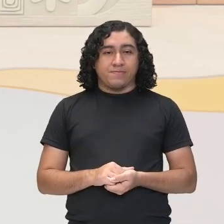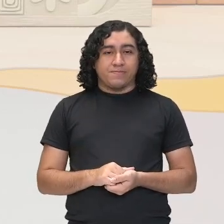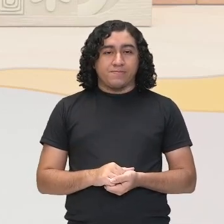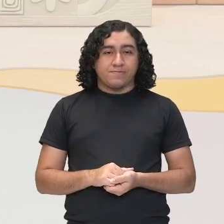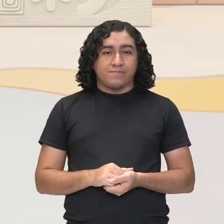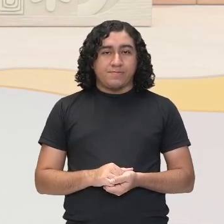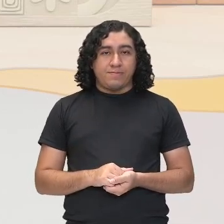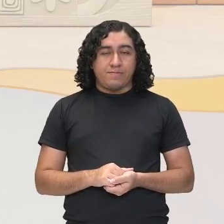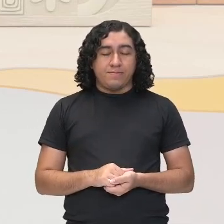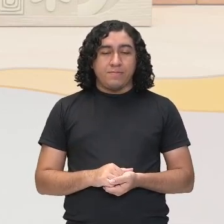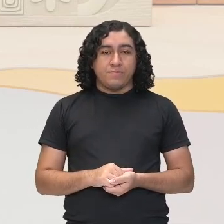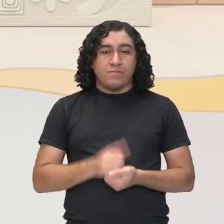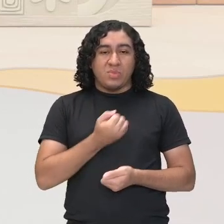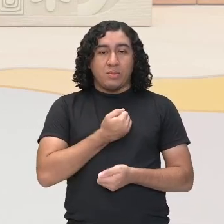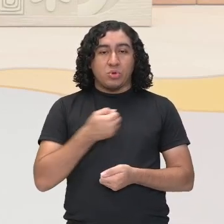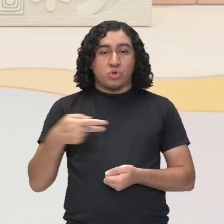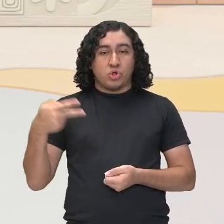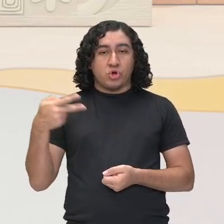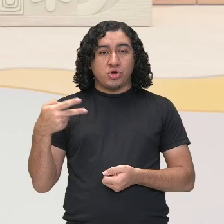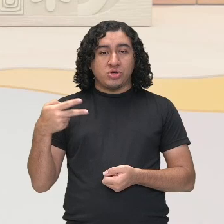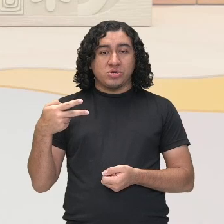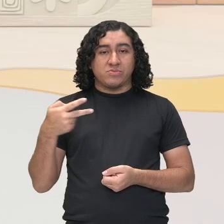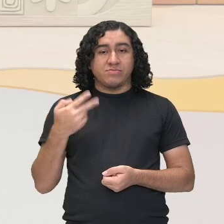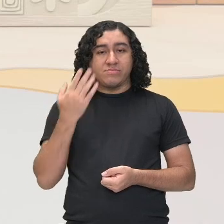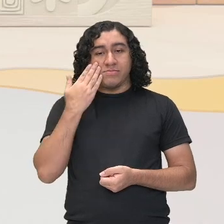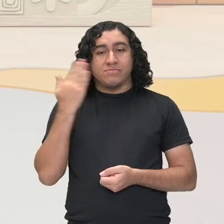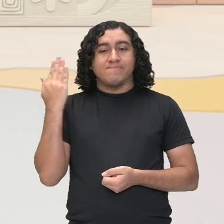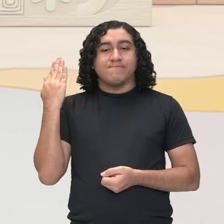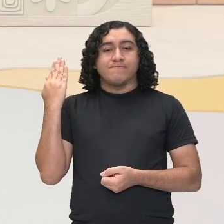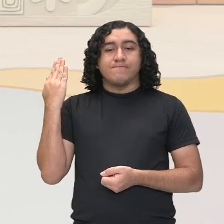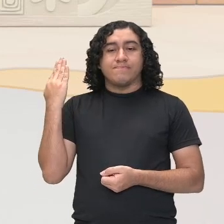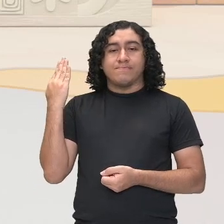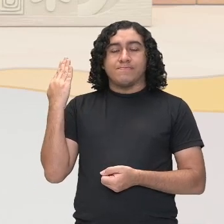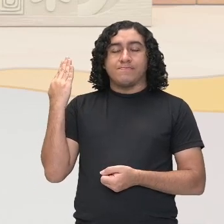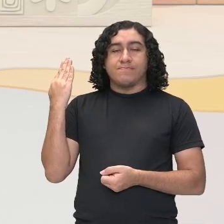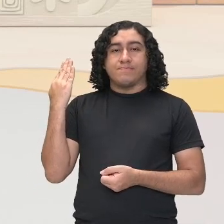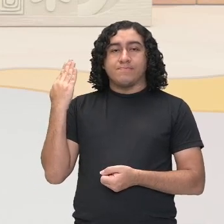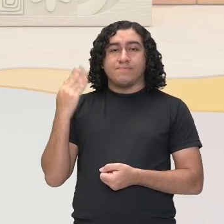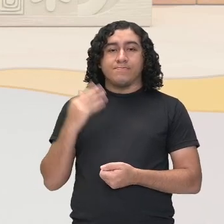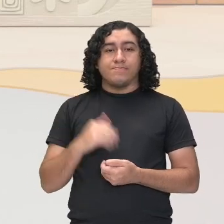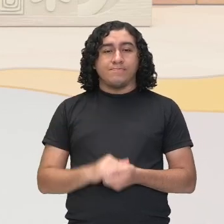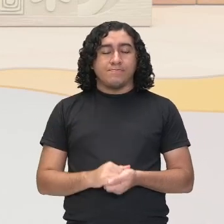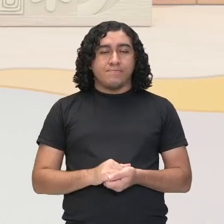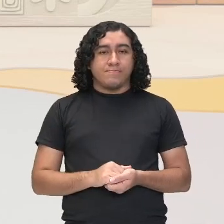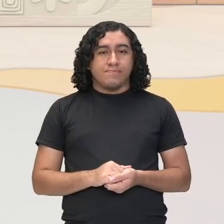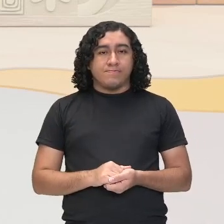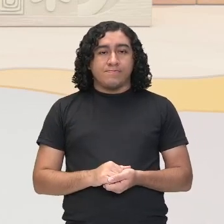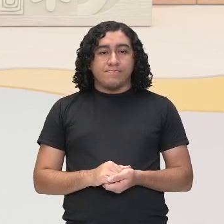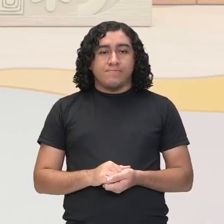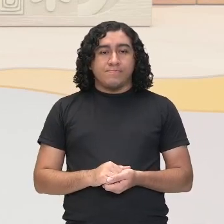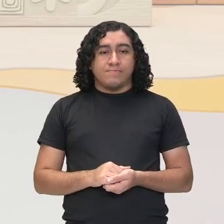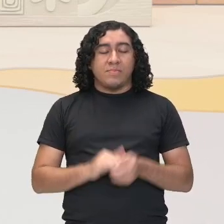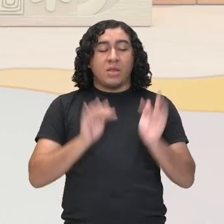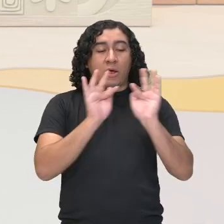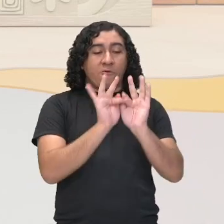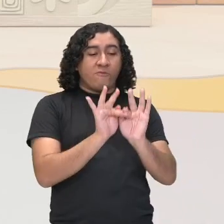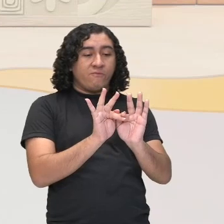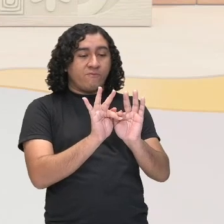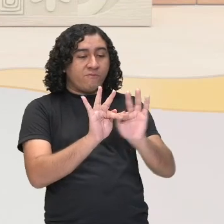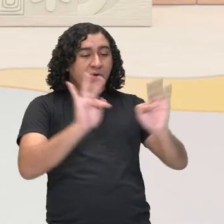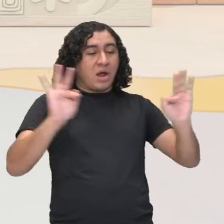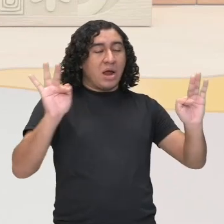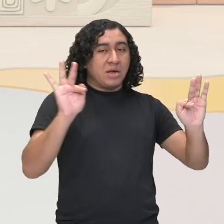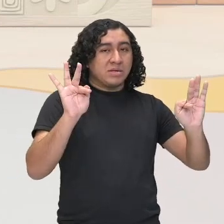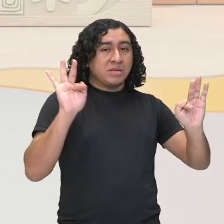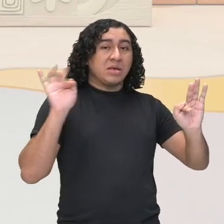segundo ponto que o Maquiavel vai trazer são os fins justificam os meios. Apesar dessa frase não ter sido